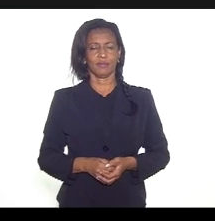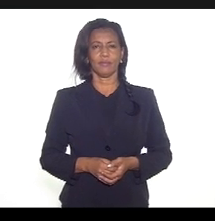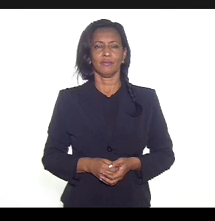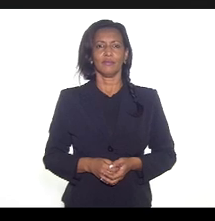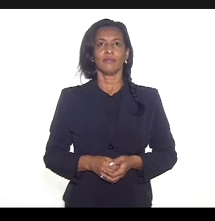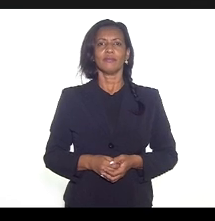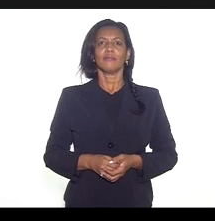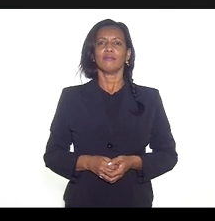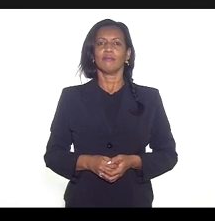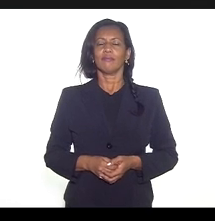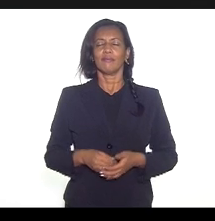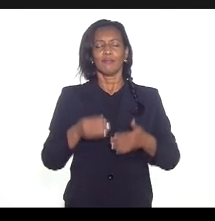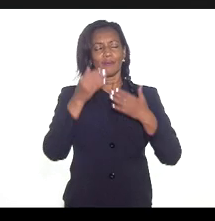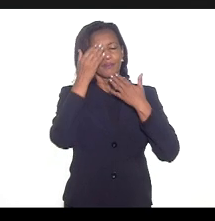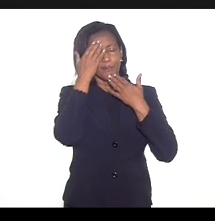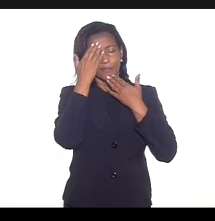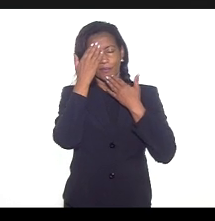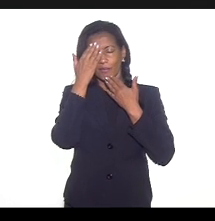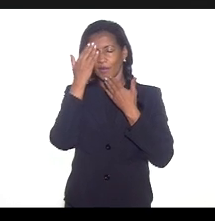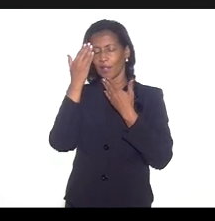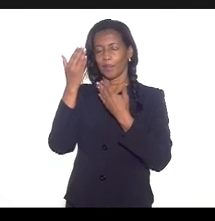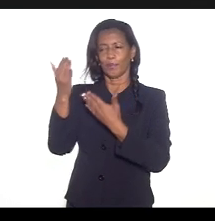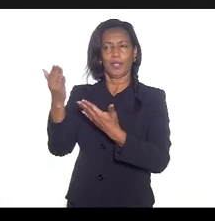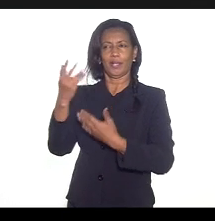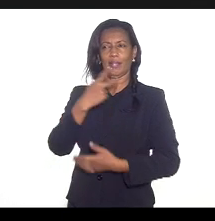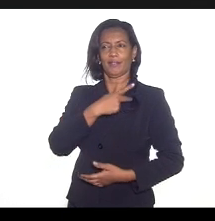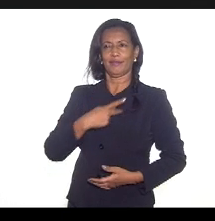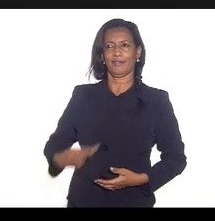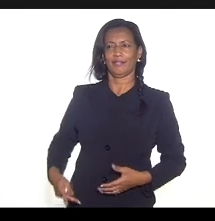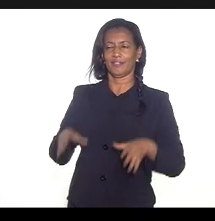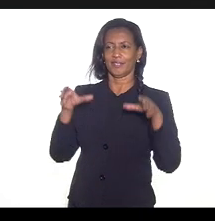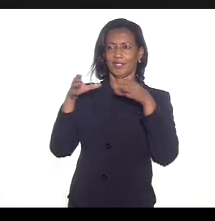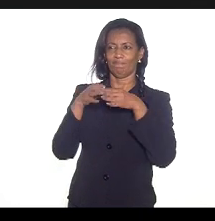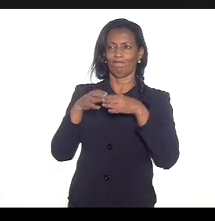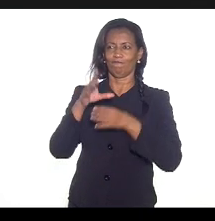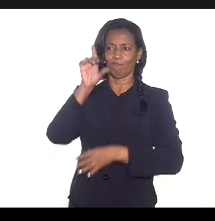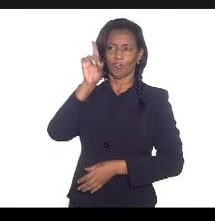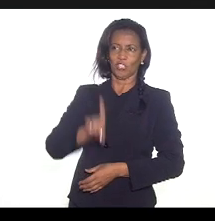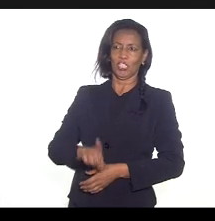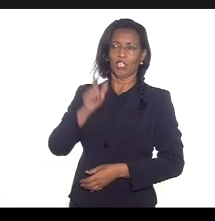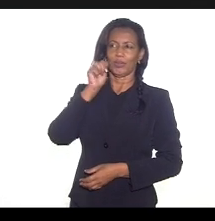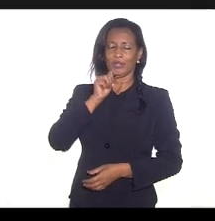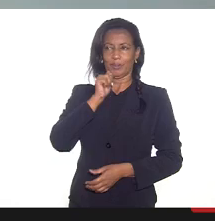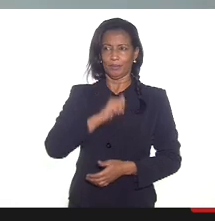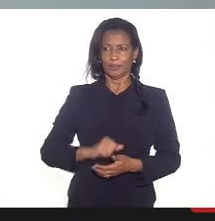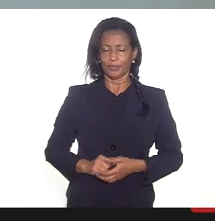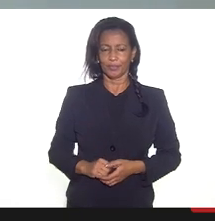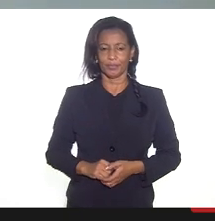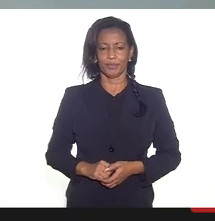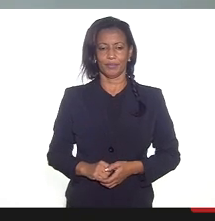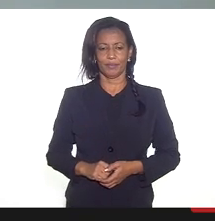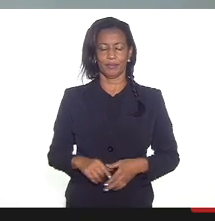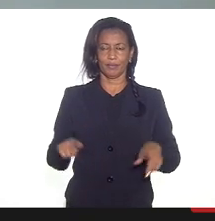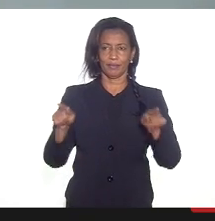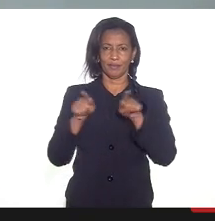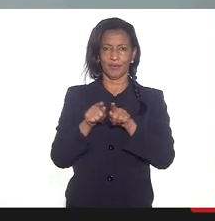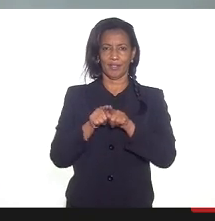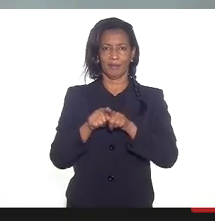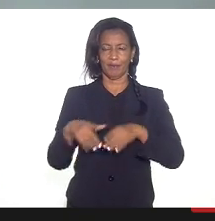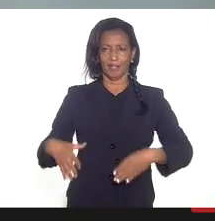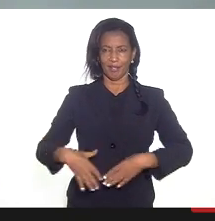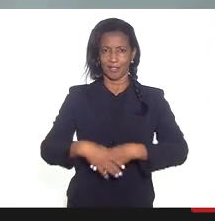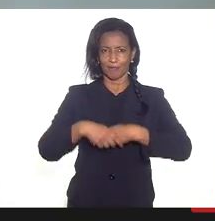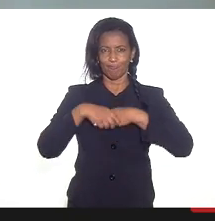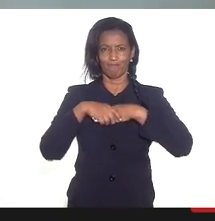Obrigada, querida Rejane, presidenta da Comissão dos Direitos da Mulher. Também quero